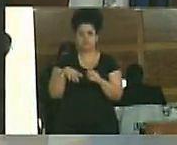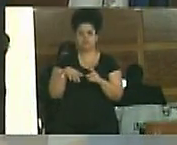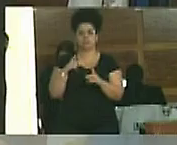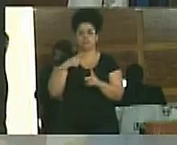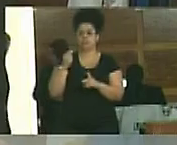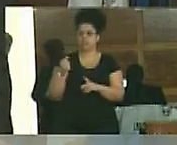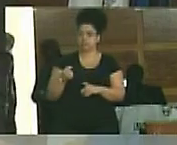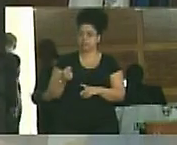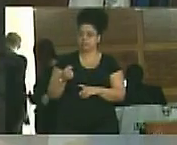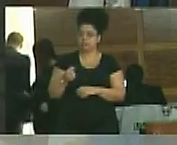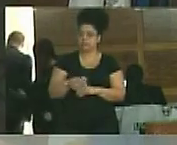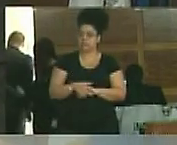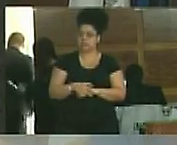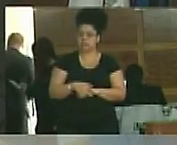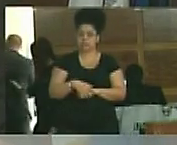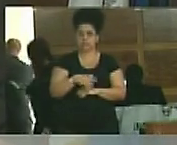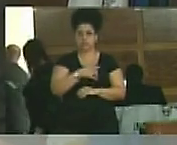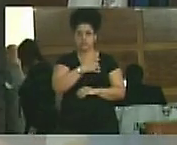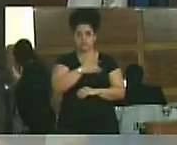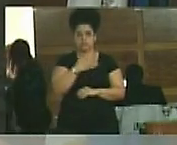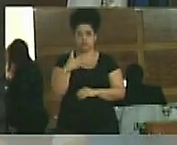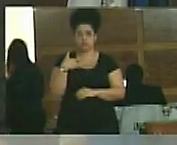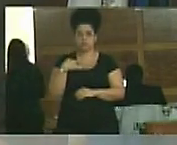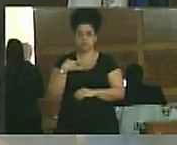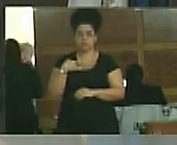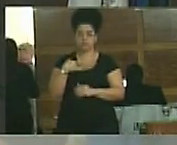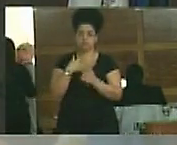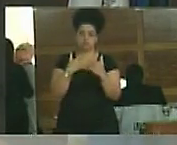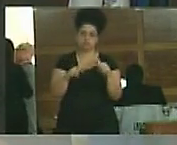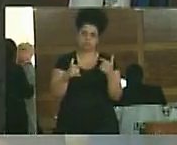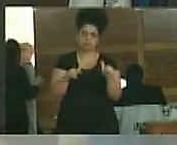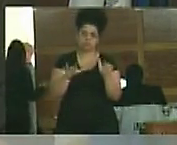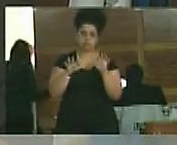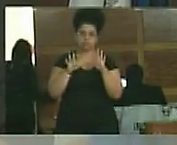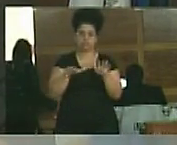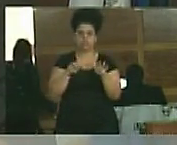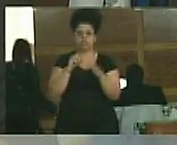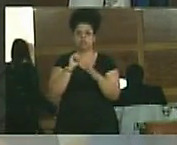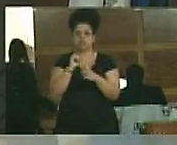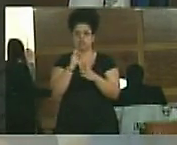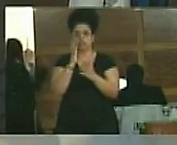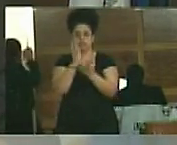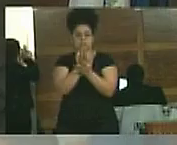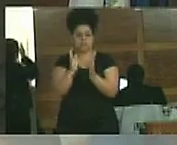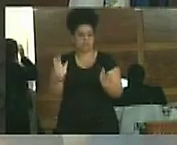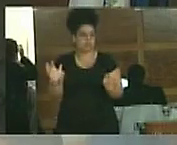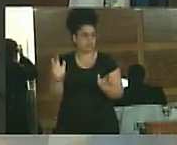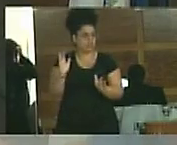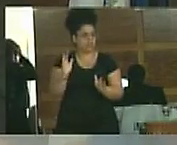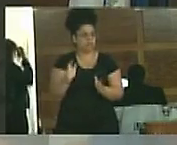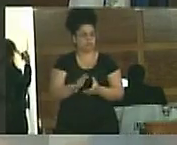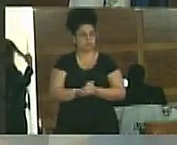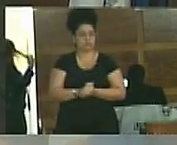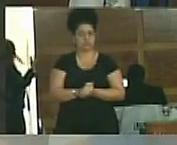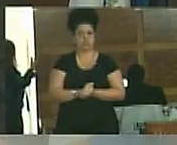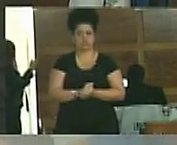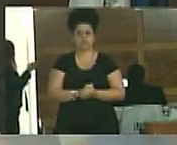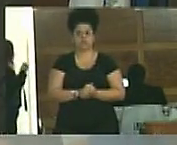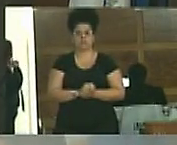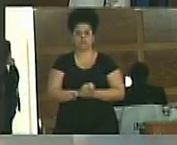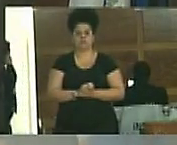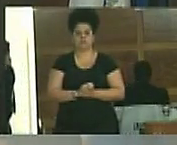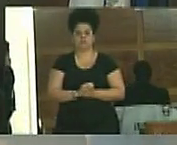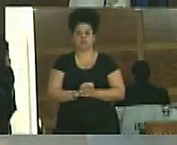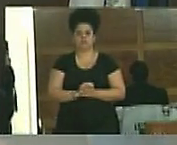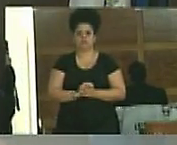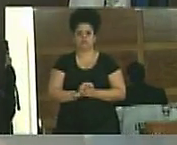básica de saúde nossa não tem, mas quando sai aí desse trâmite, a gente pede,